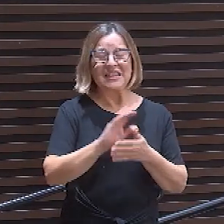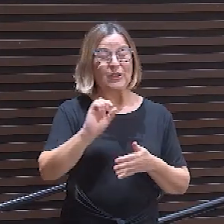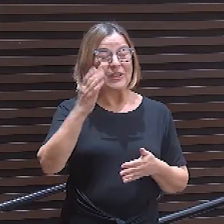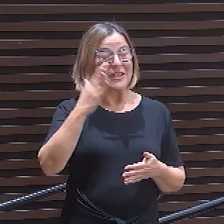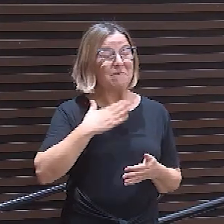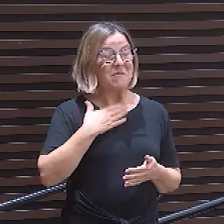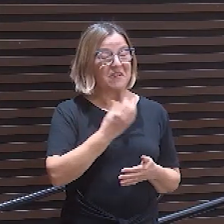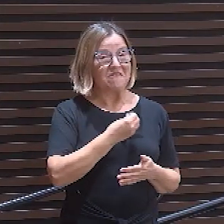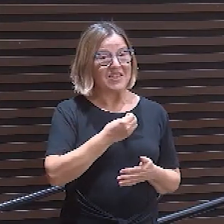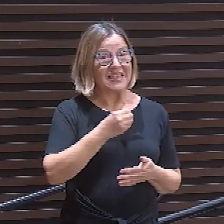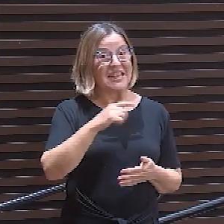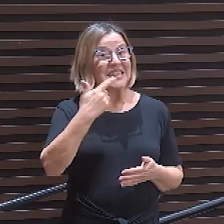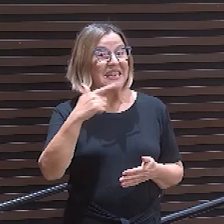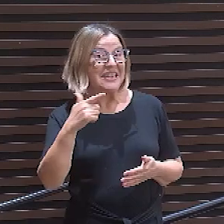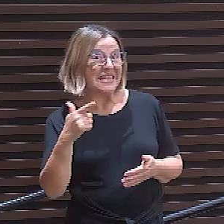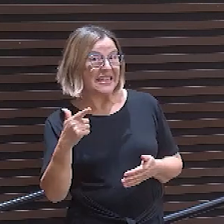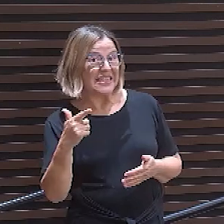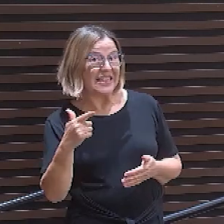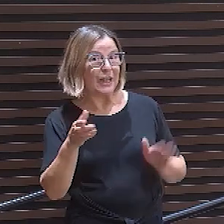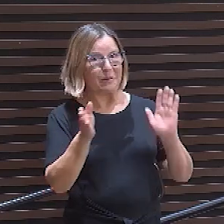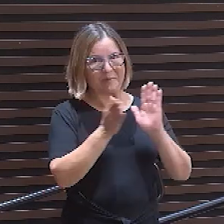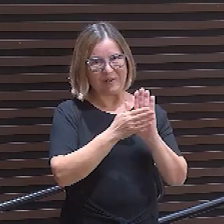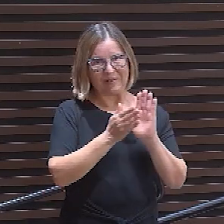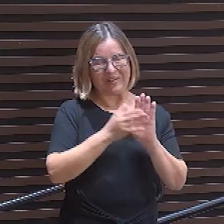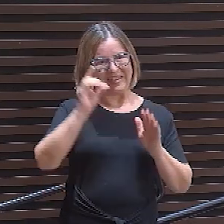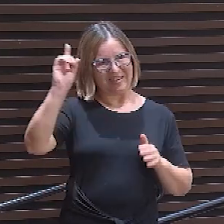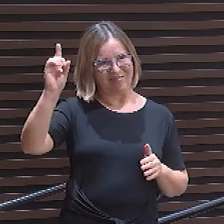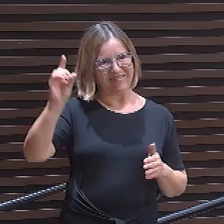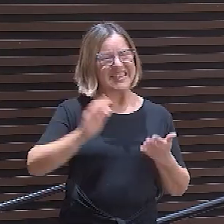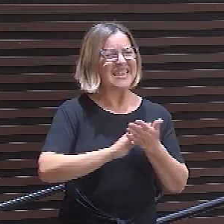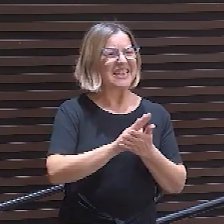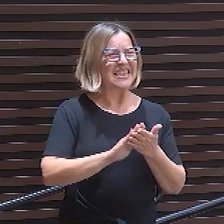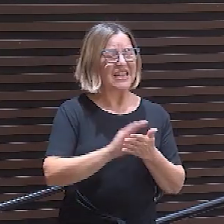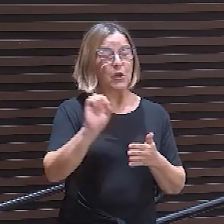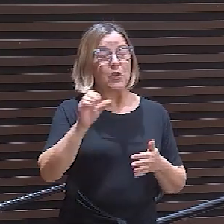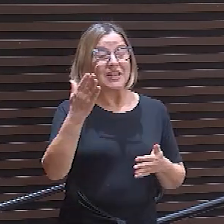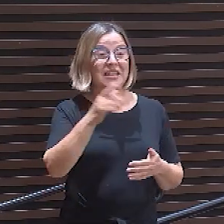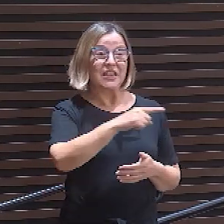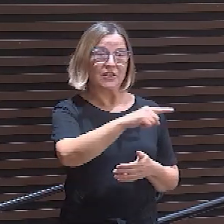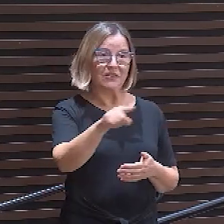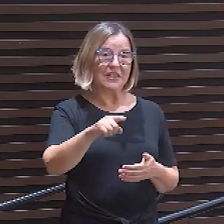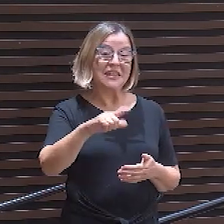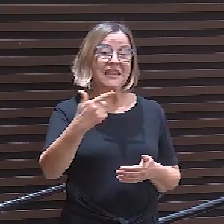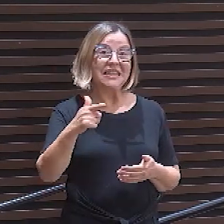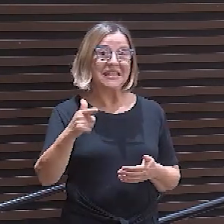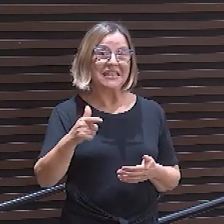Deus. E nada vai acontecer com você sem o propósito de Deus.